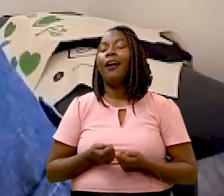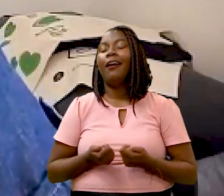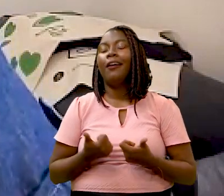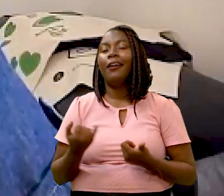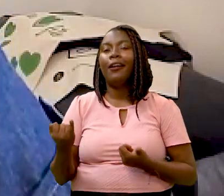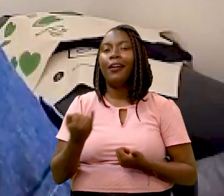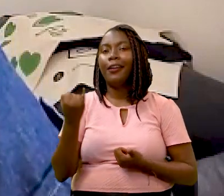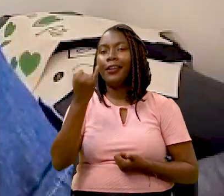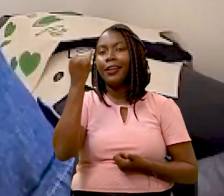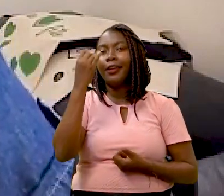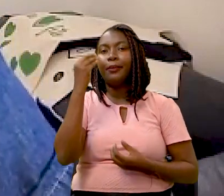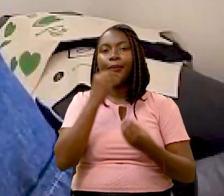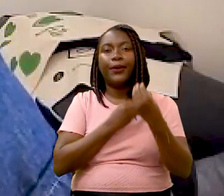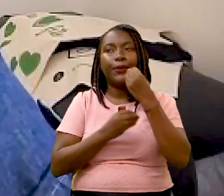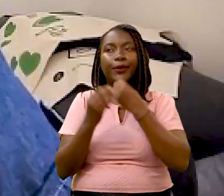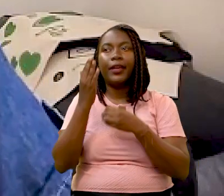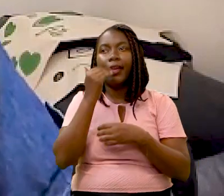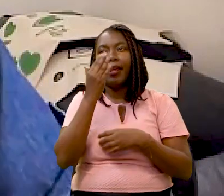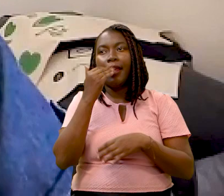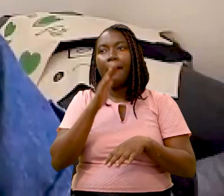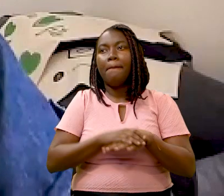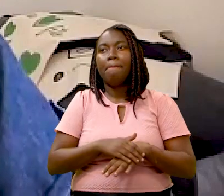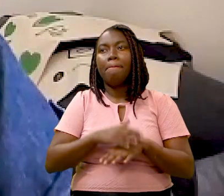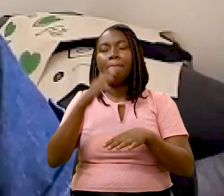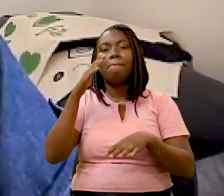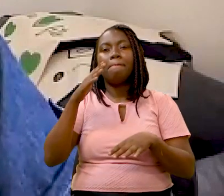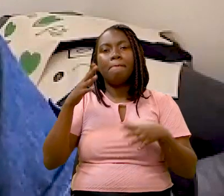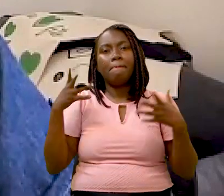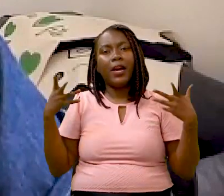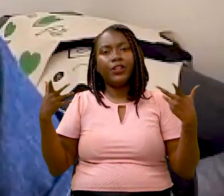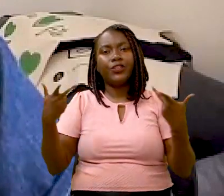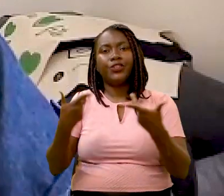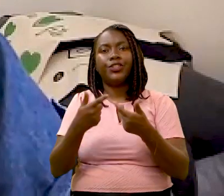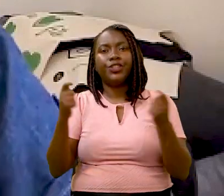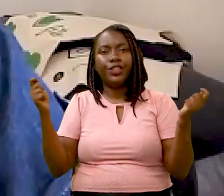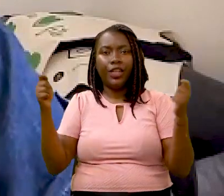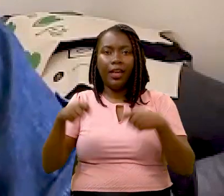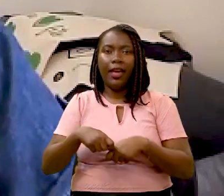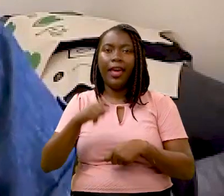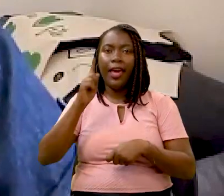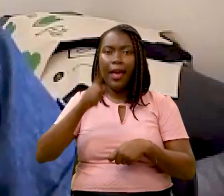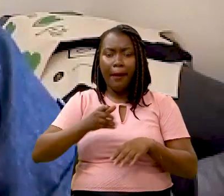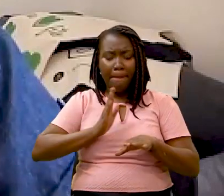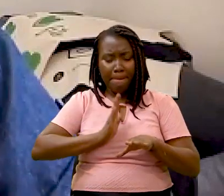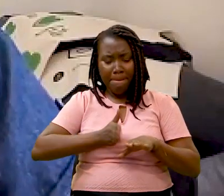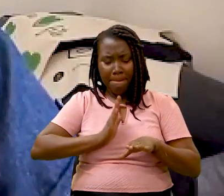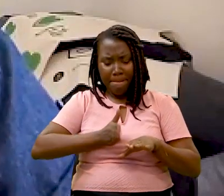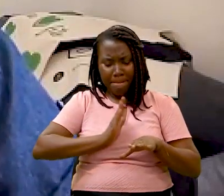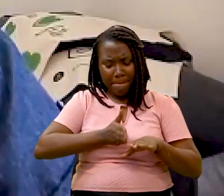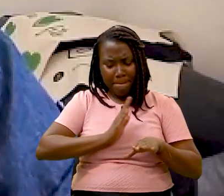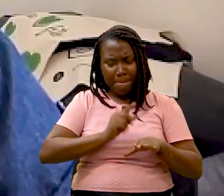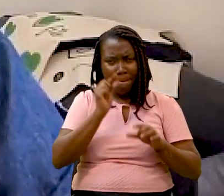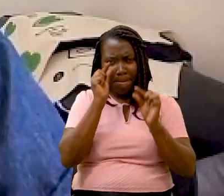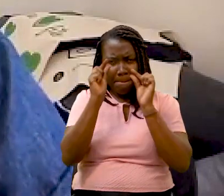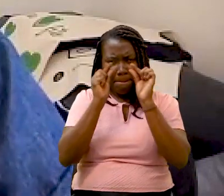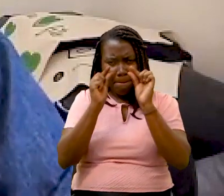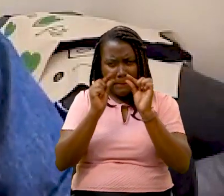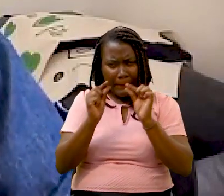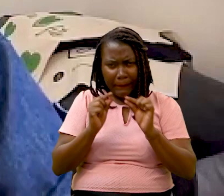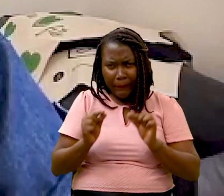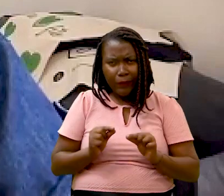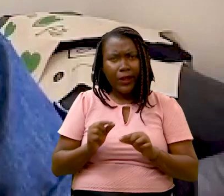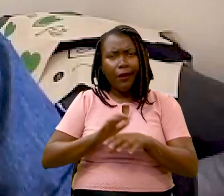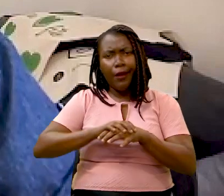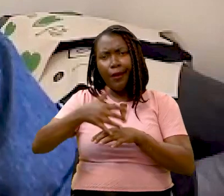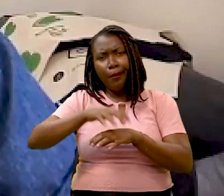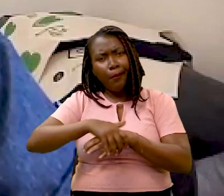para a gente consumir esses alimentos da maneira mais eficiente possível é picar bem picadinho, tanto o repolho